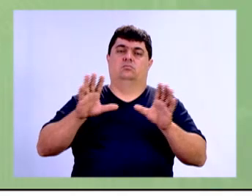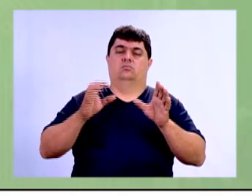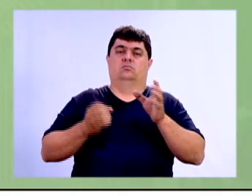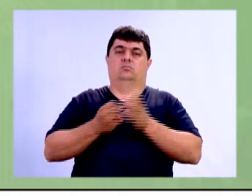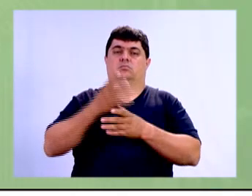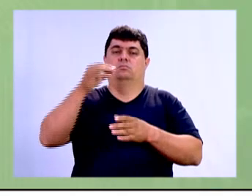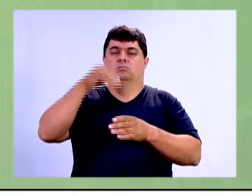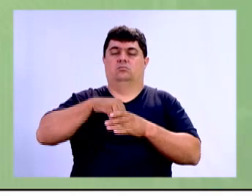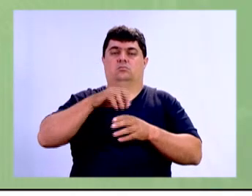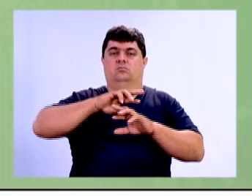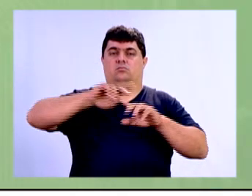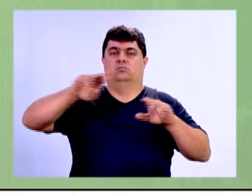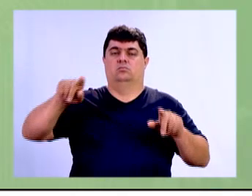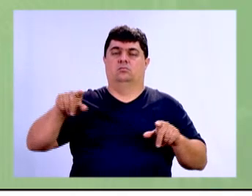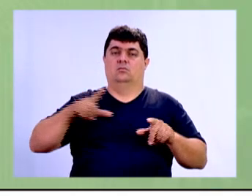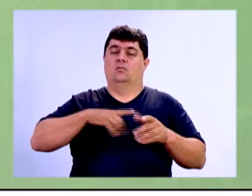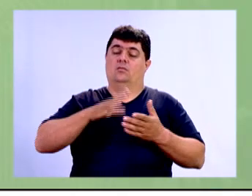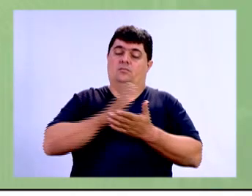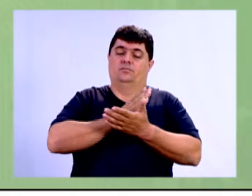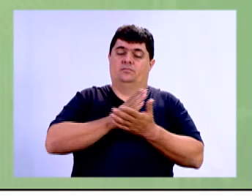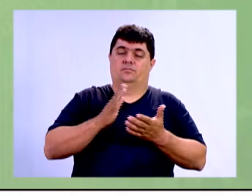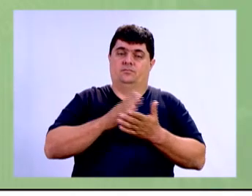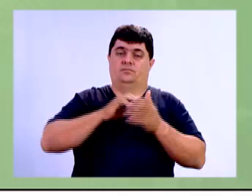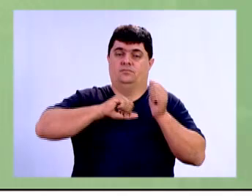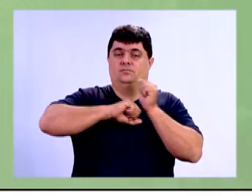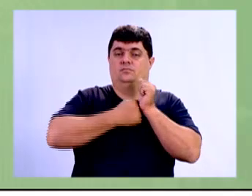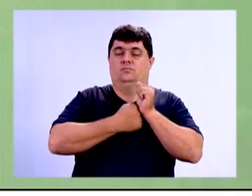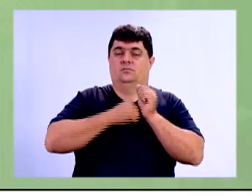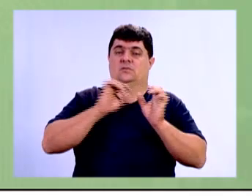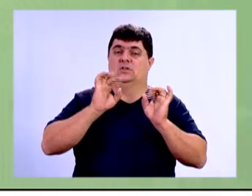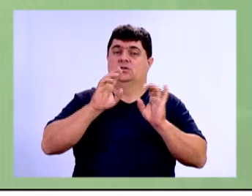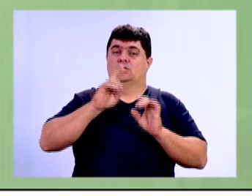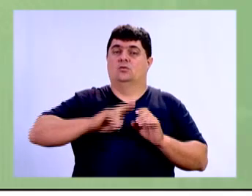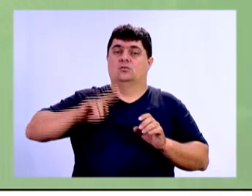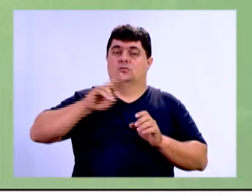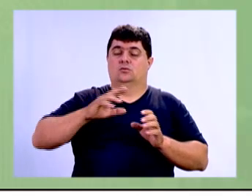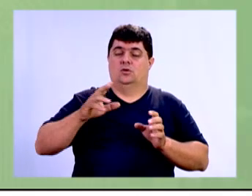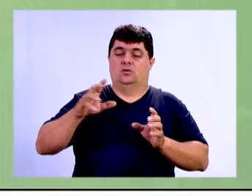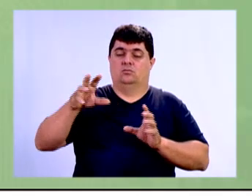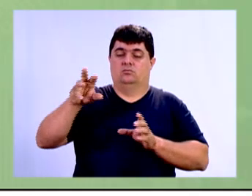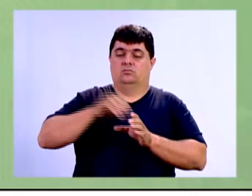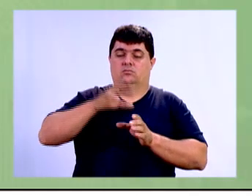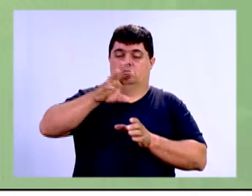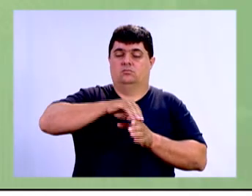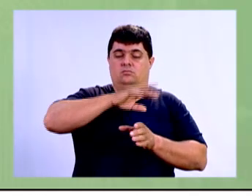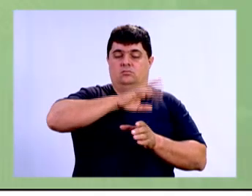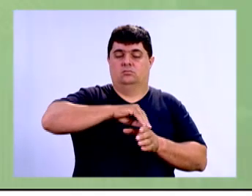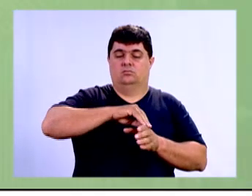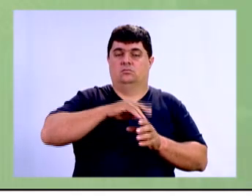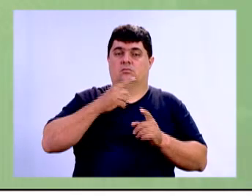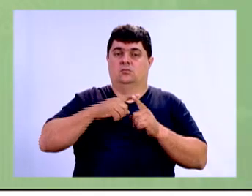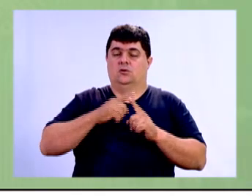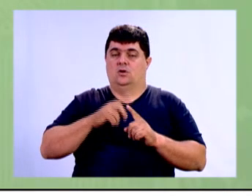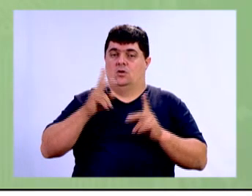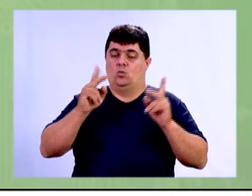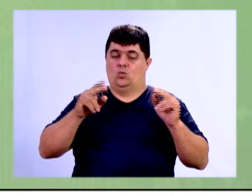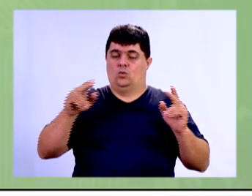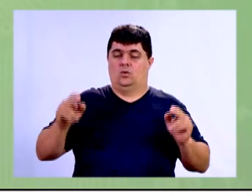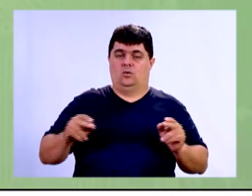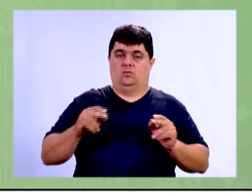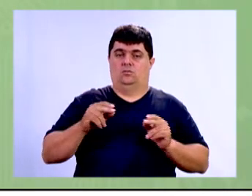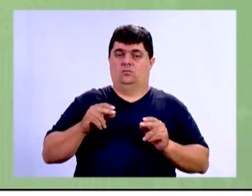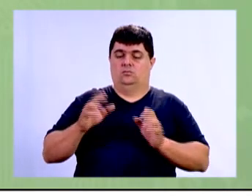criação de objetos. Algumas classes são usadas apenas para agrupar características comuns a diversas